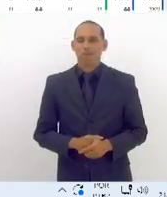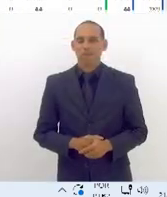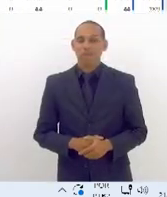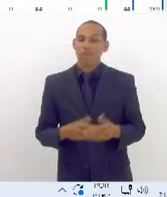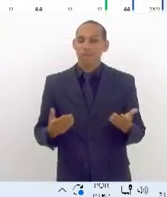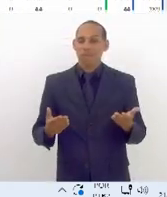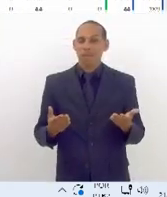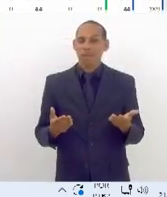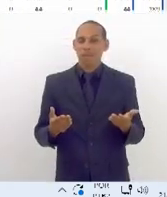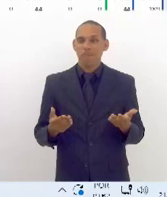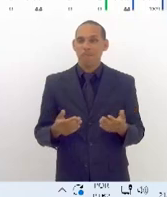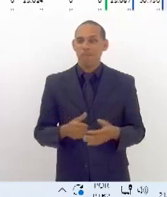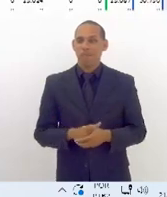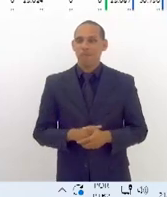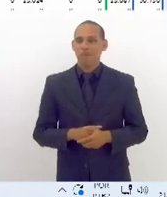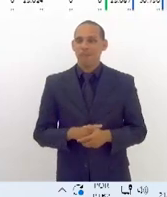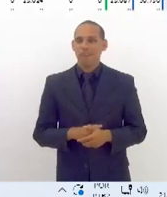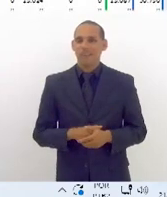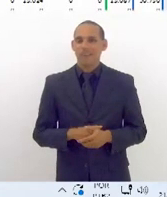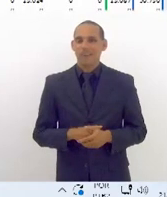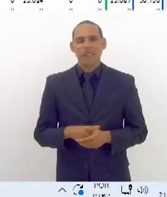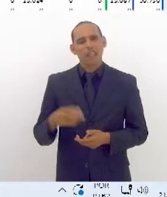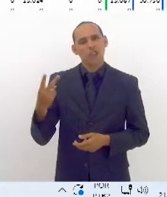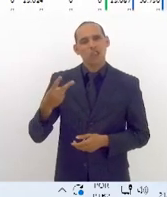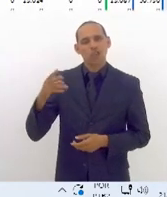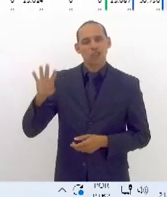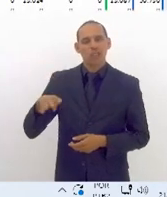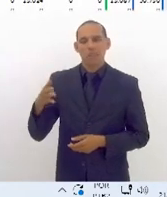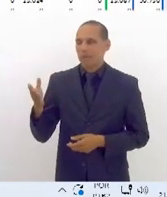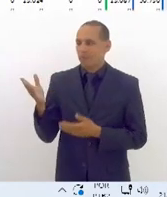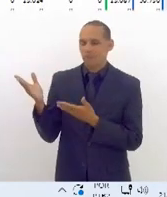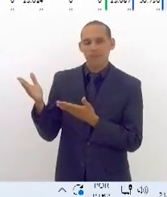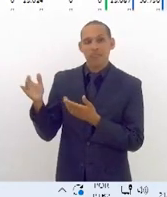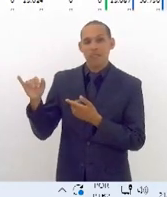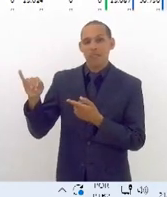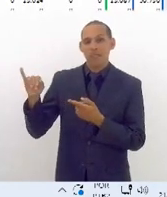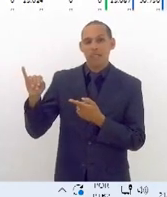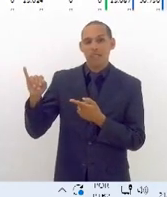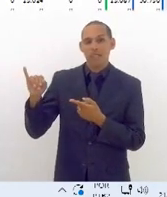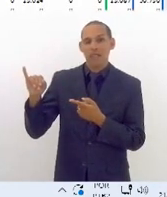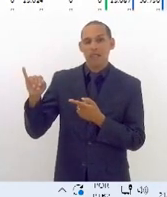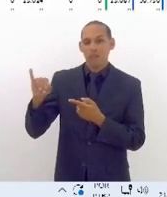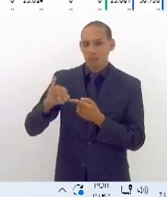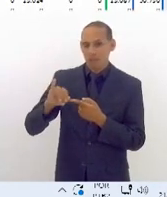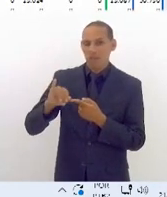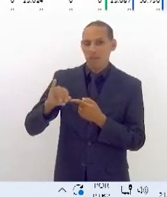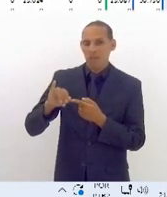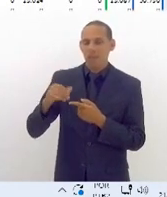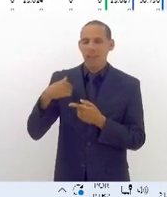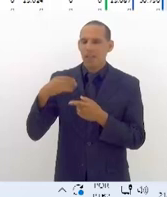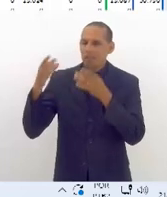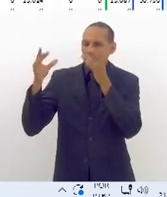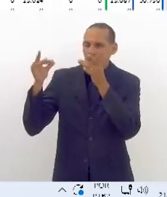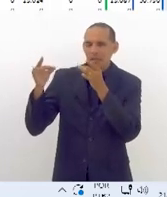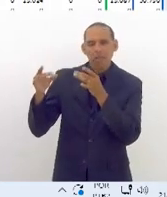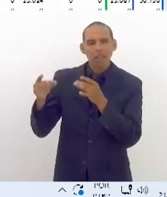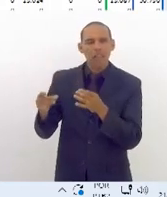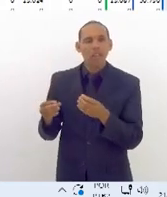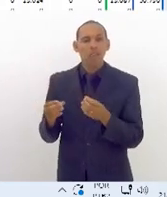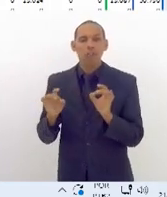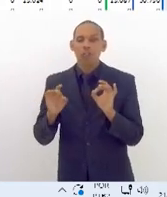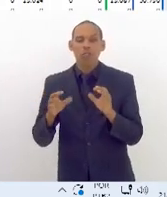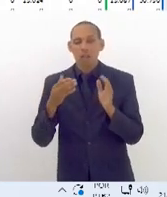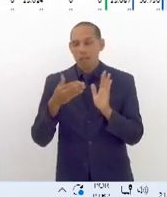bom vamos a segunda tabela é a tabela de importação eu detalhei só para dar uma ideia das informações que estão disponíveis